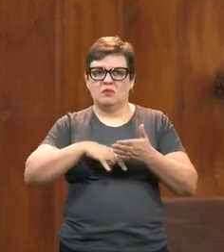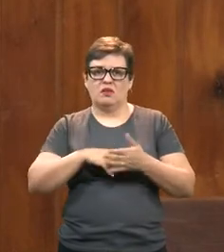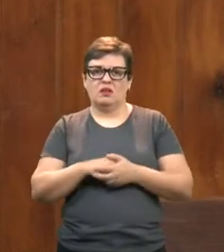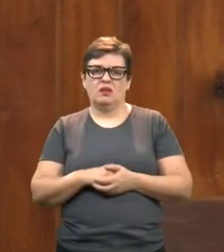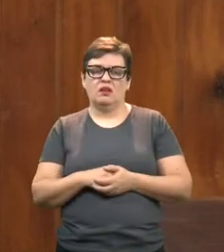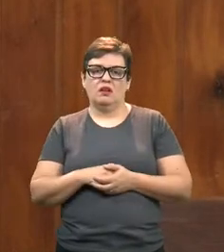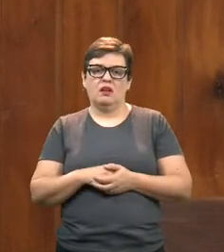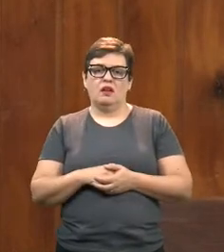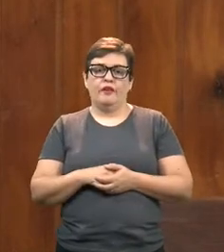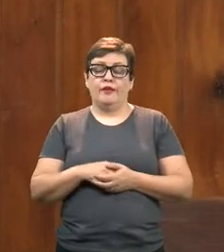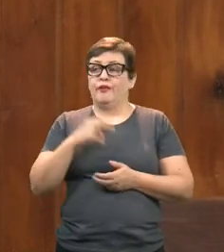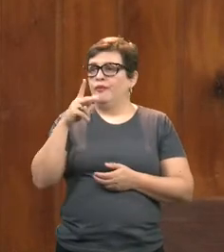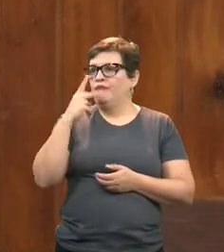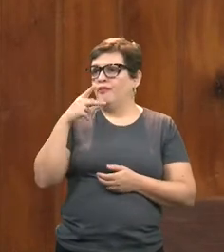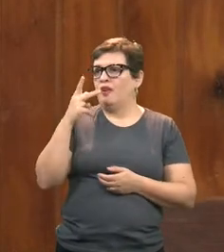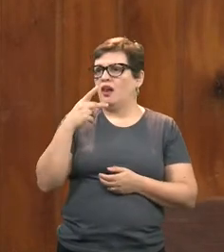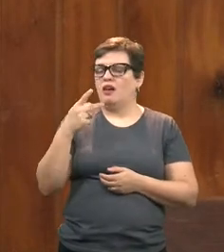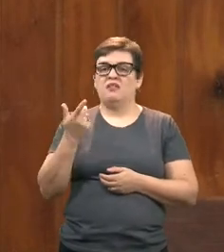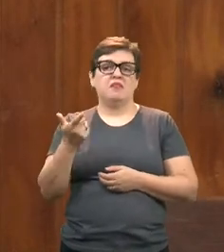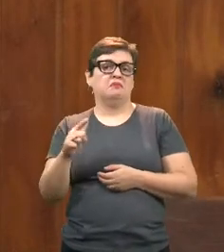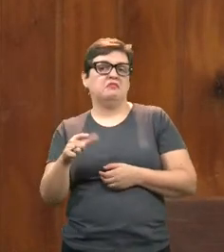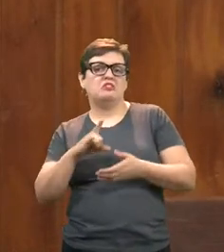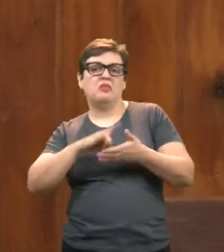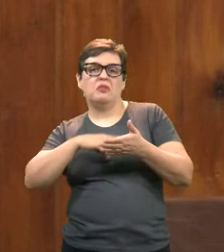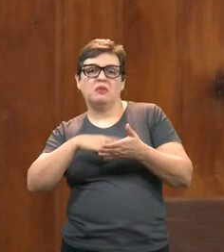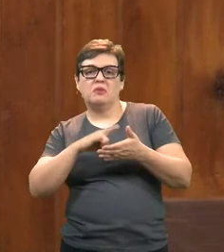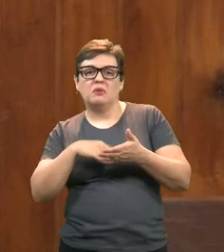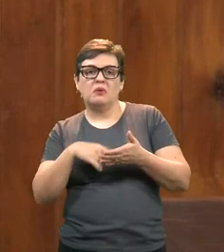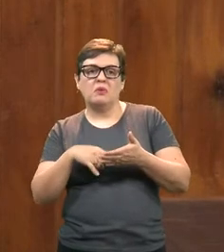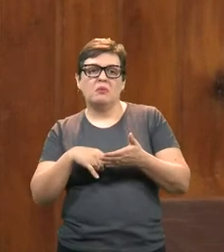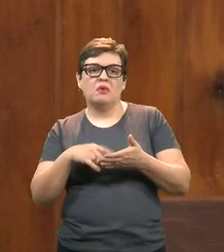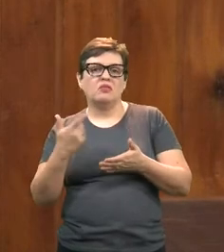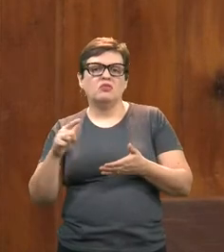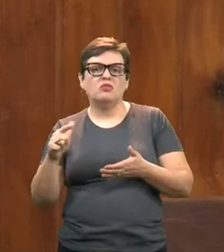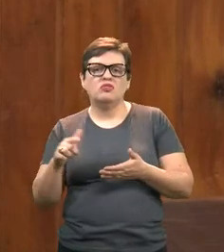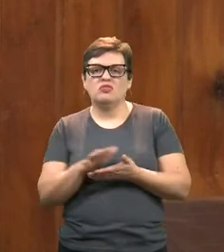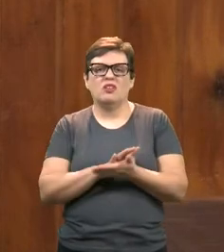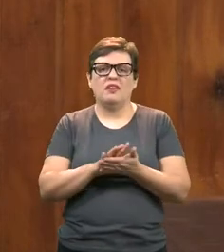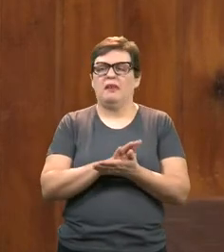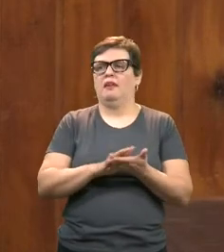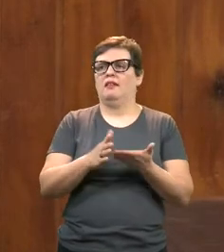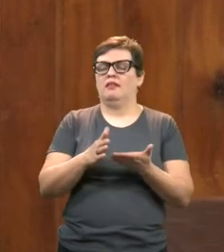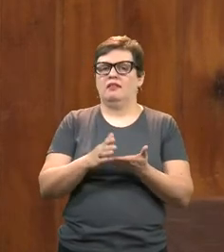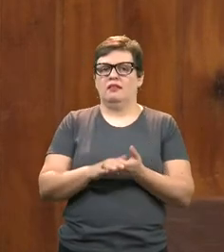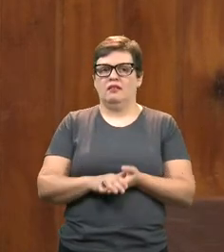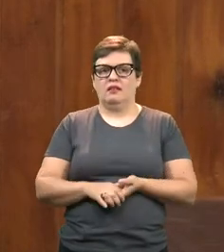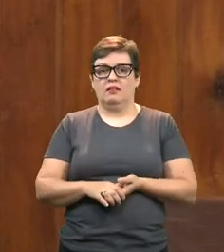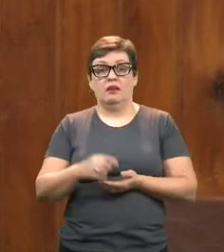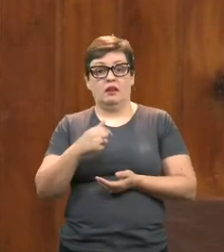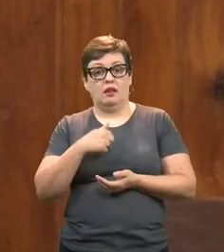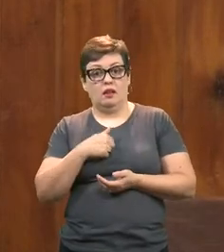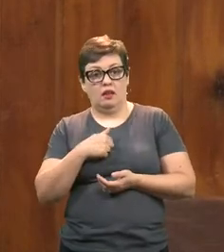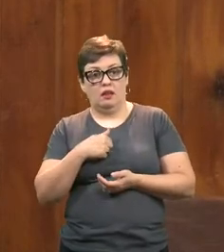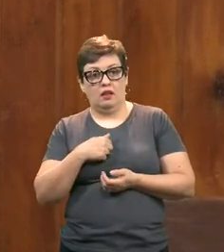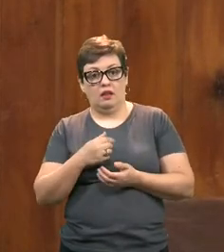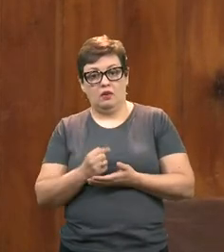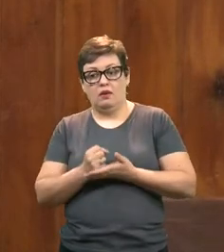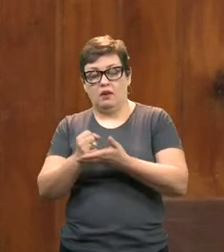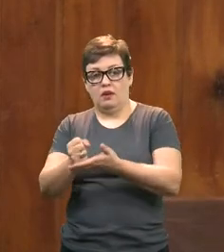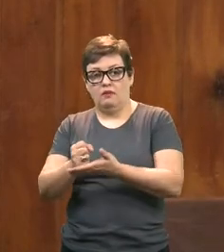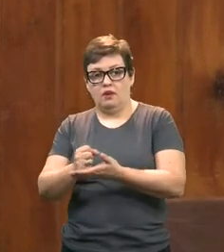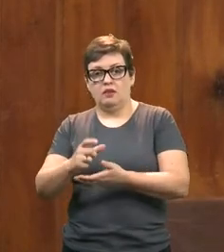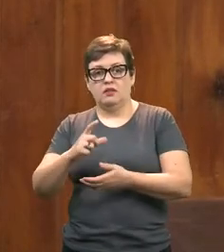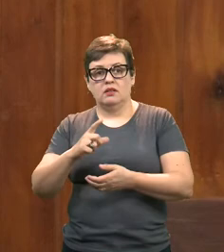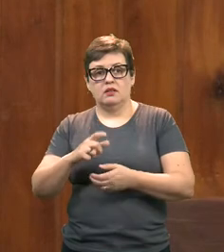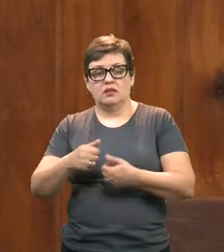não trouxe tal documentação. Chegou a chegar lá um documento no nome de uma outra criança. Eu tinha levado, estava na pasta do Matheus.